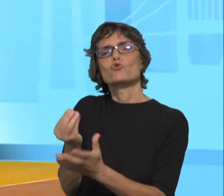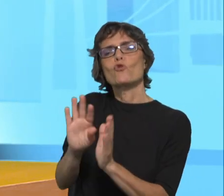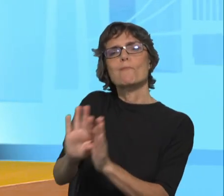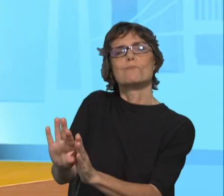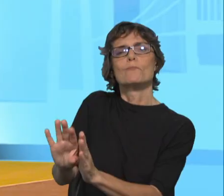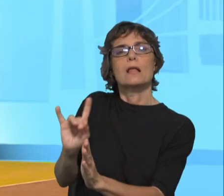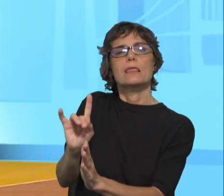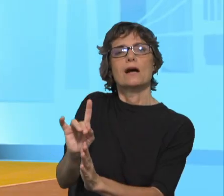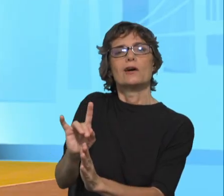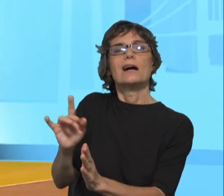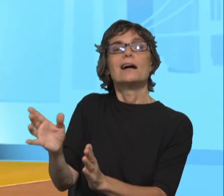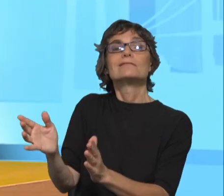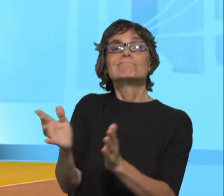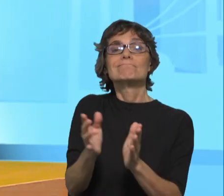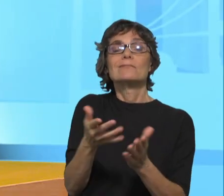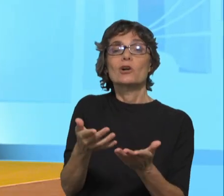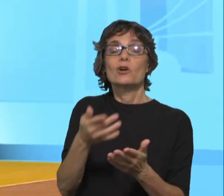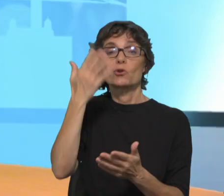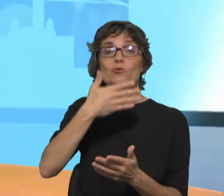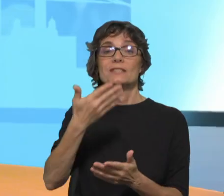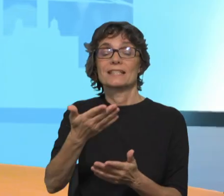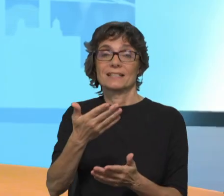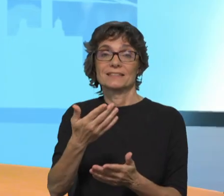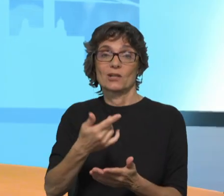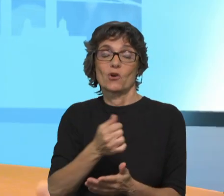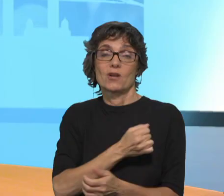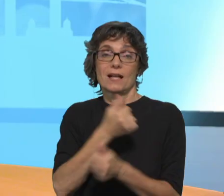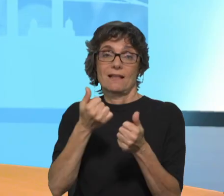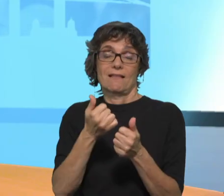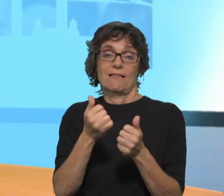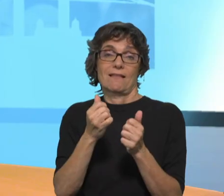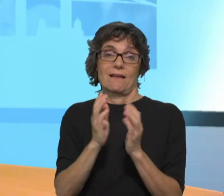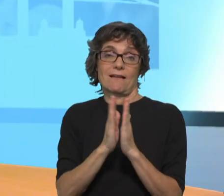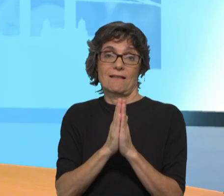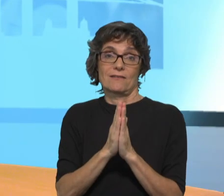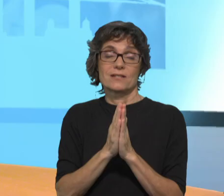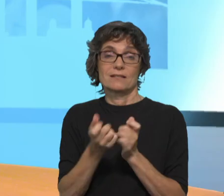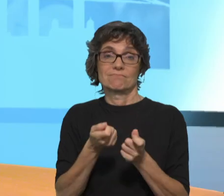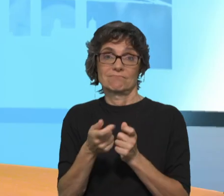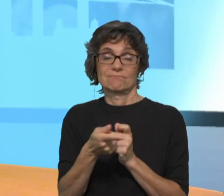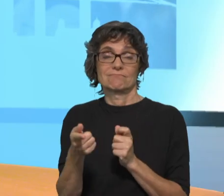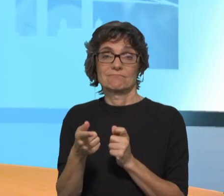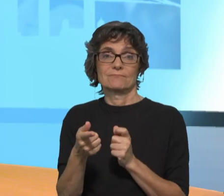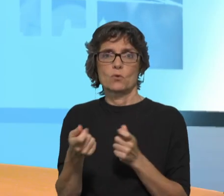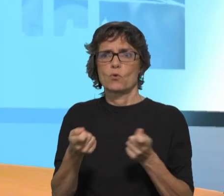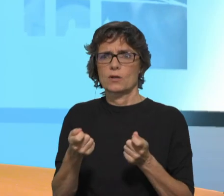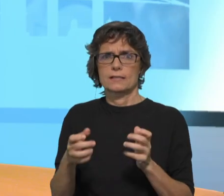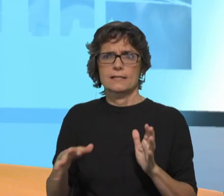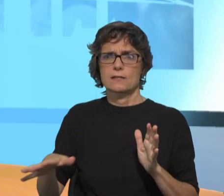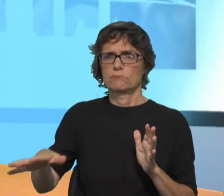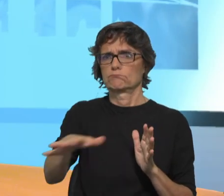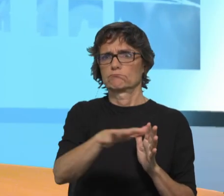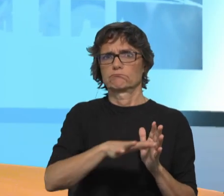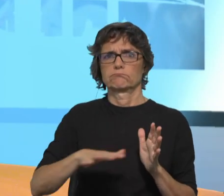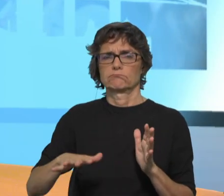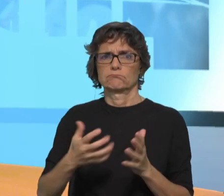teve que acontecer os dias da Diocese, né? Como teve que acontecer toda aquela organização imensa